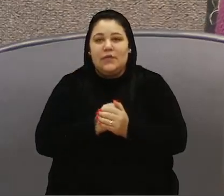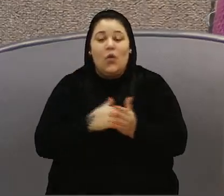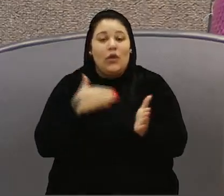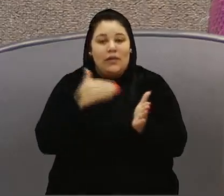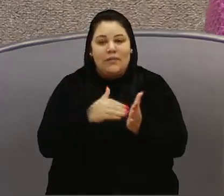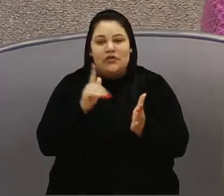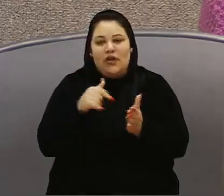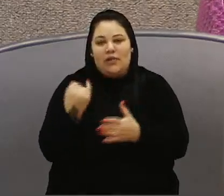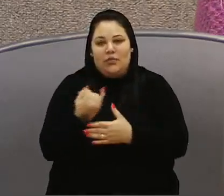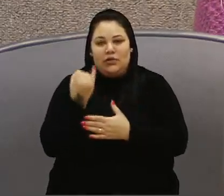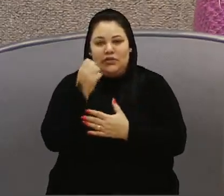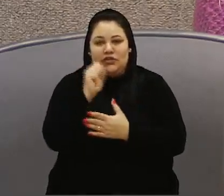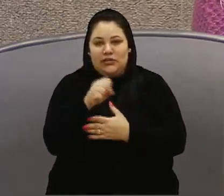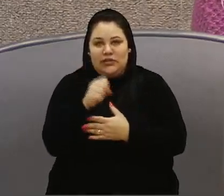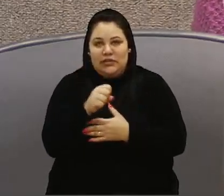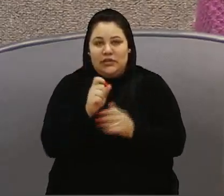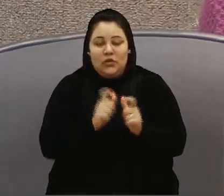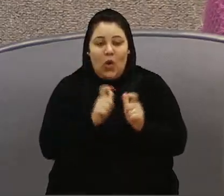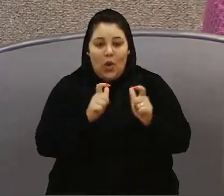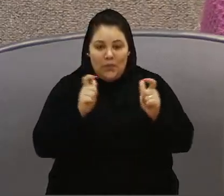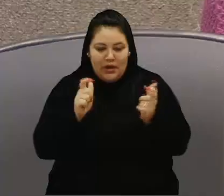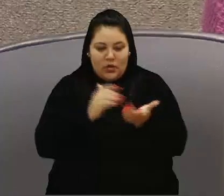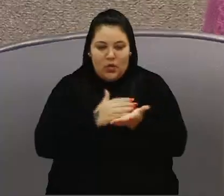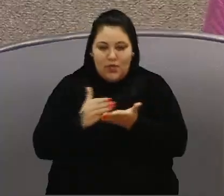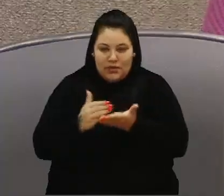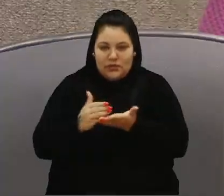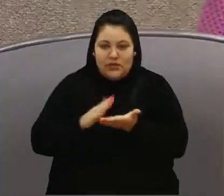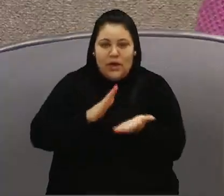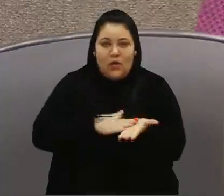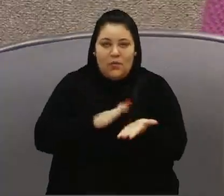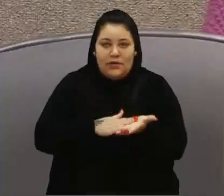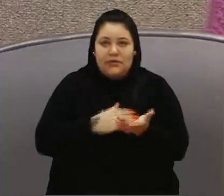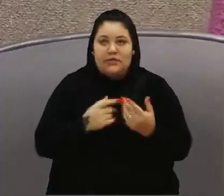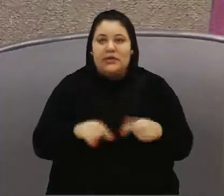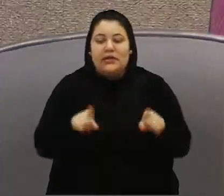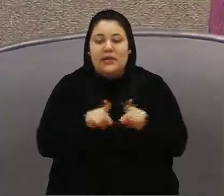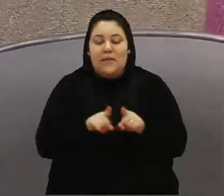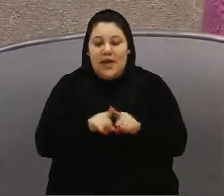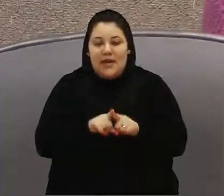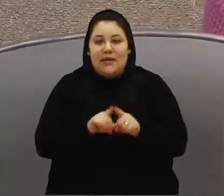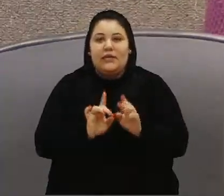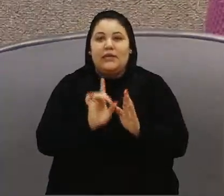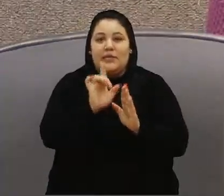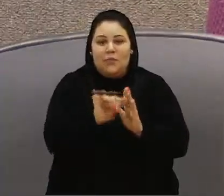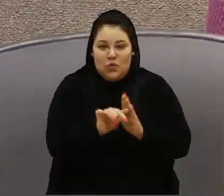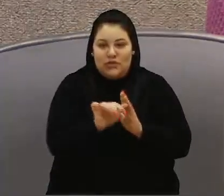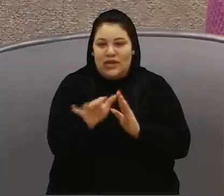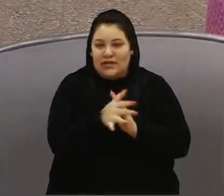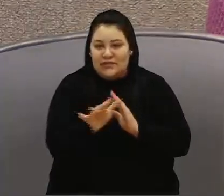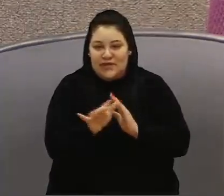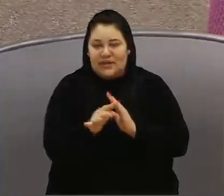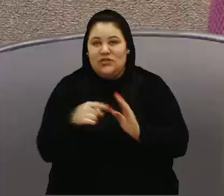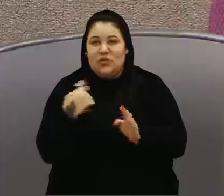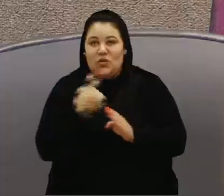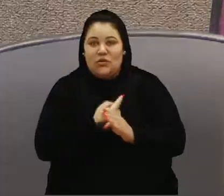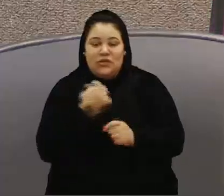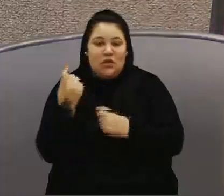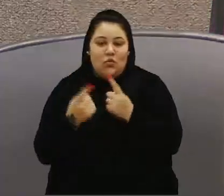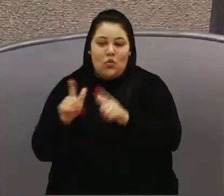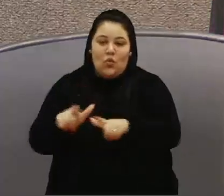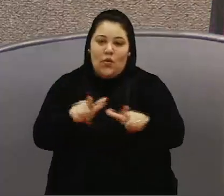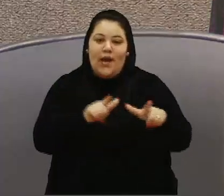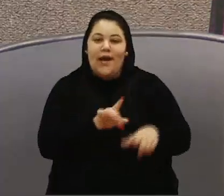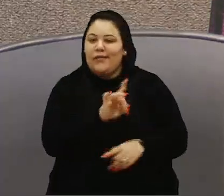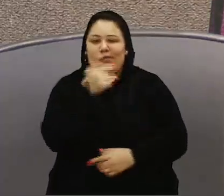importante, tanto o aumento no início da cobrança, quanto após também. Muitas vezes a gente está em algum lugar e não